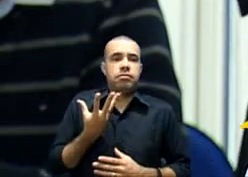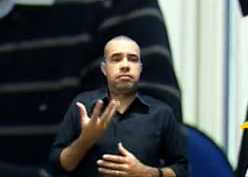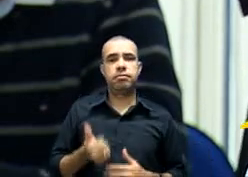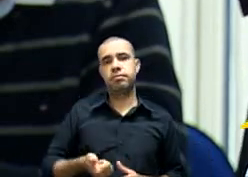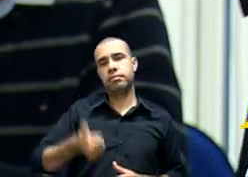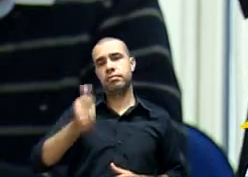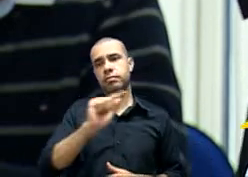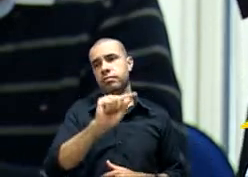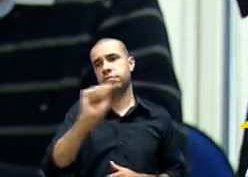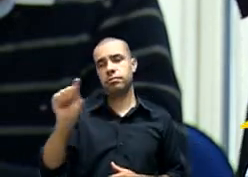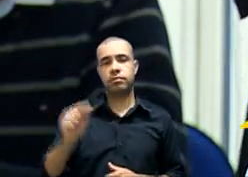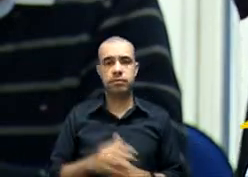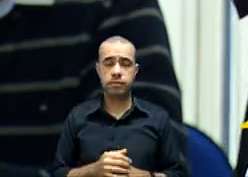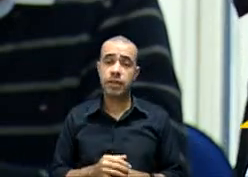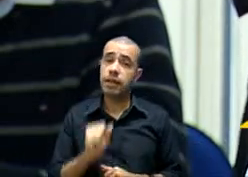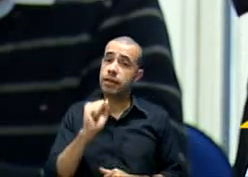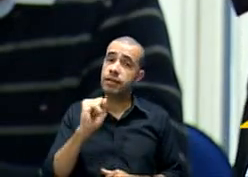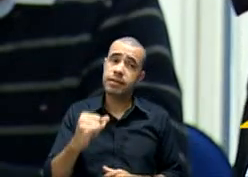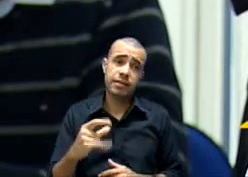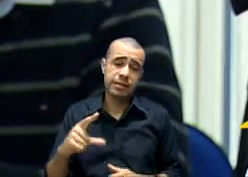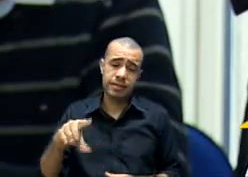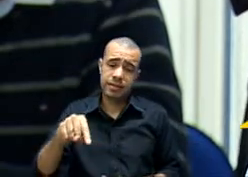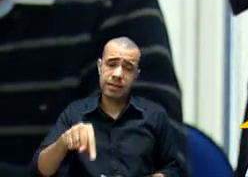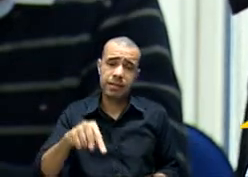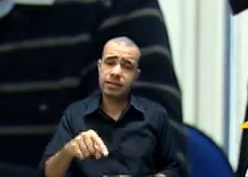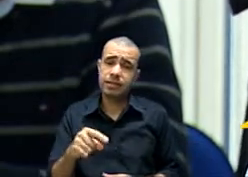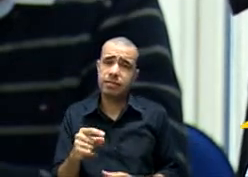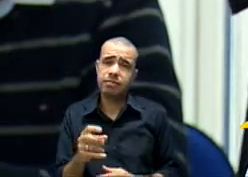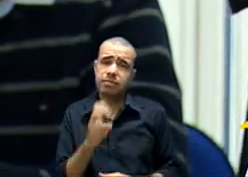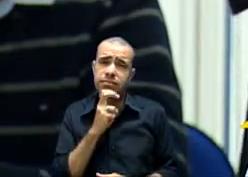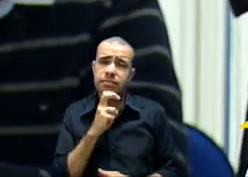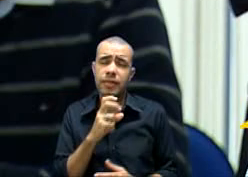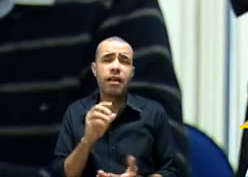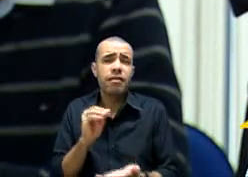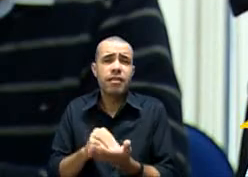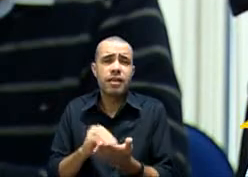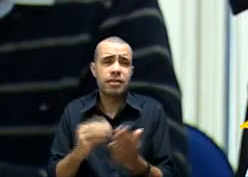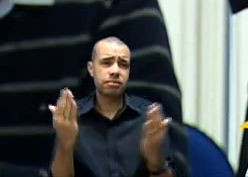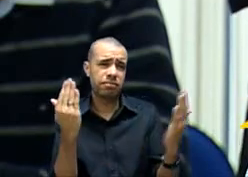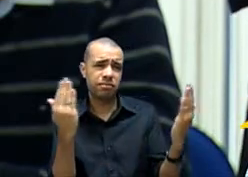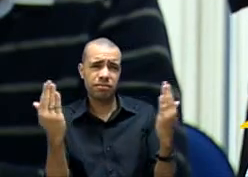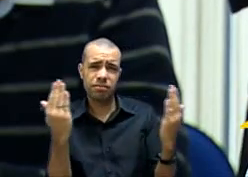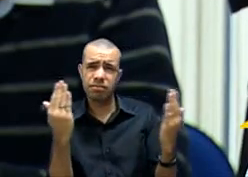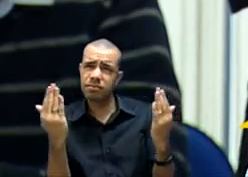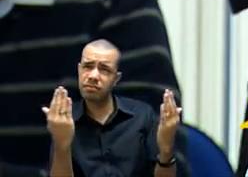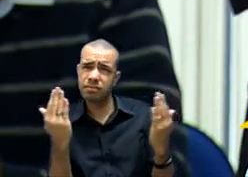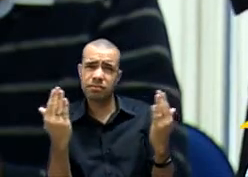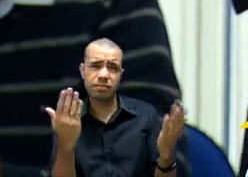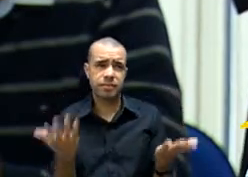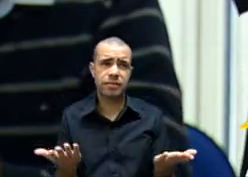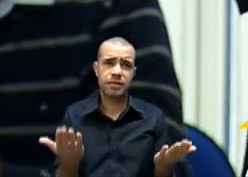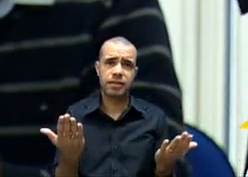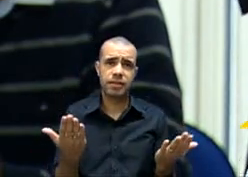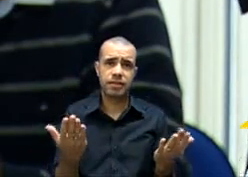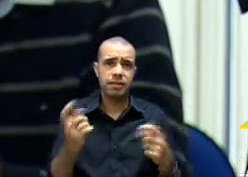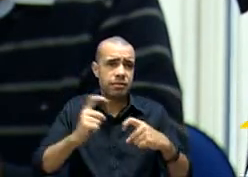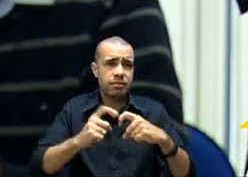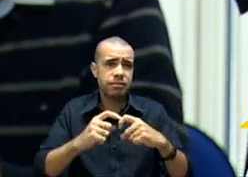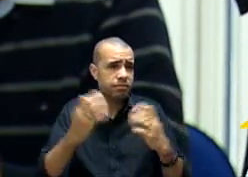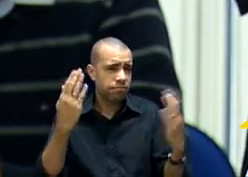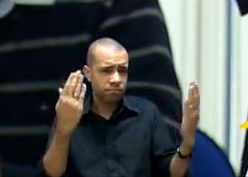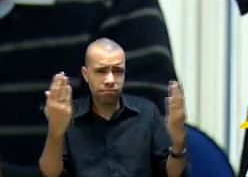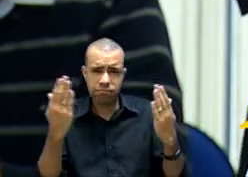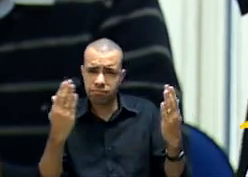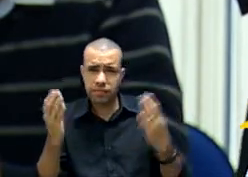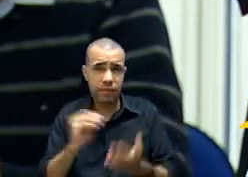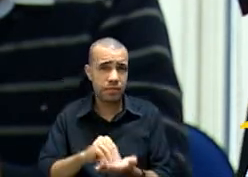município falta de psicólogos, vereadora Apolo, falta de psicólogos, qual que é a ação